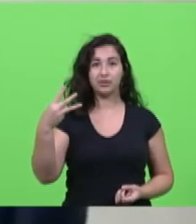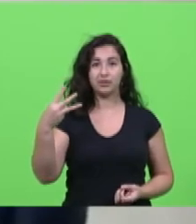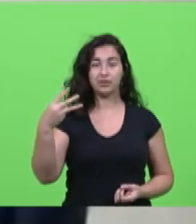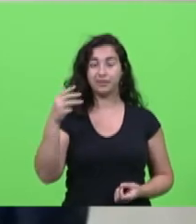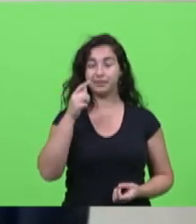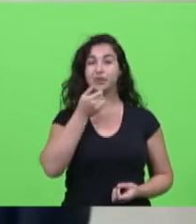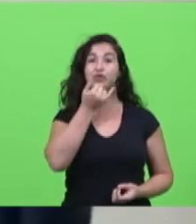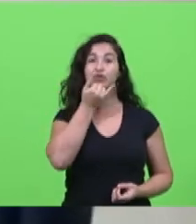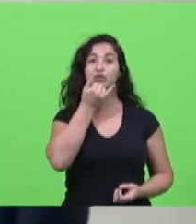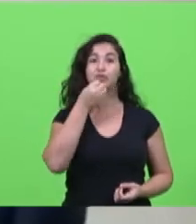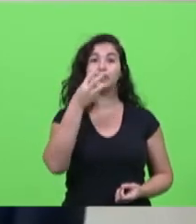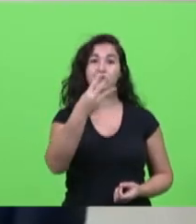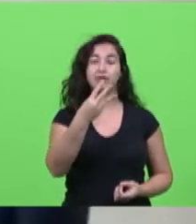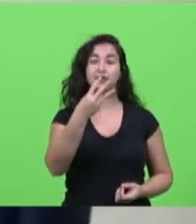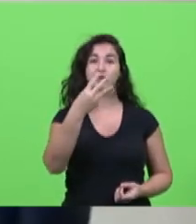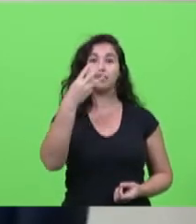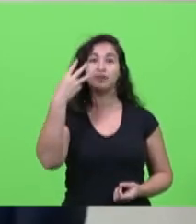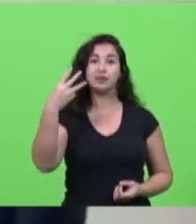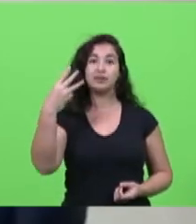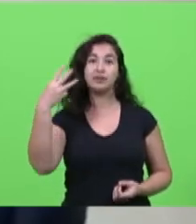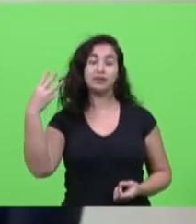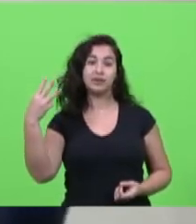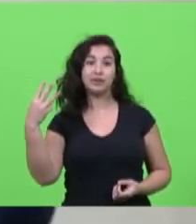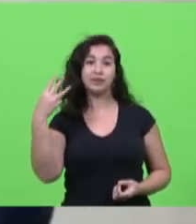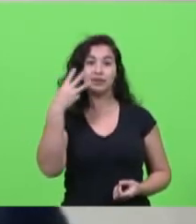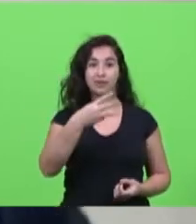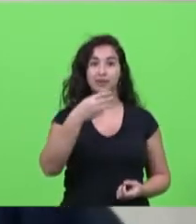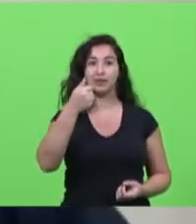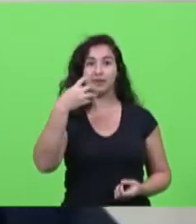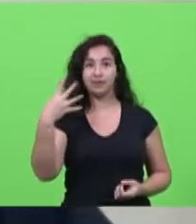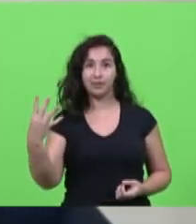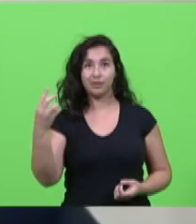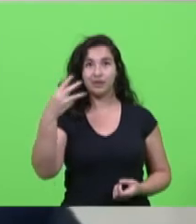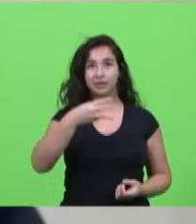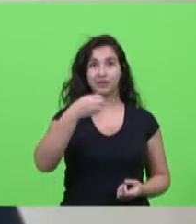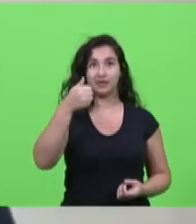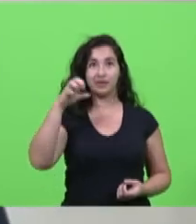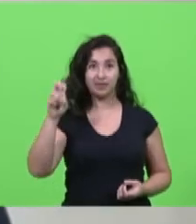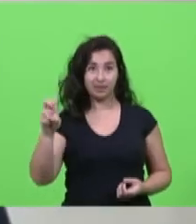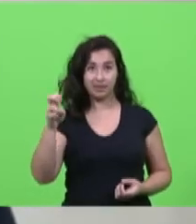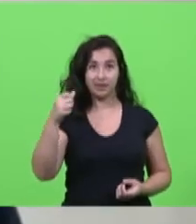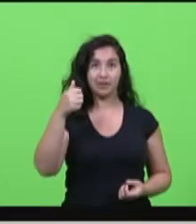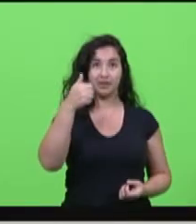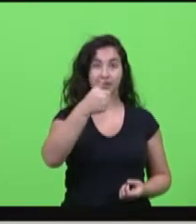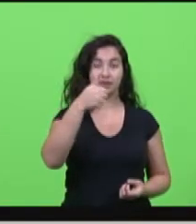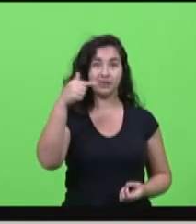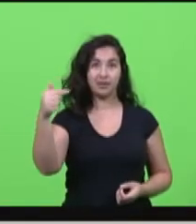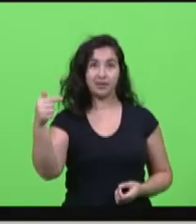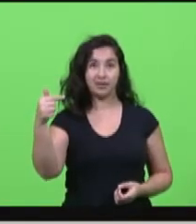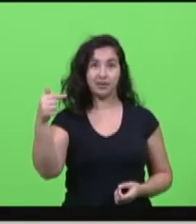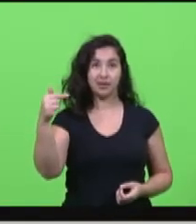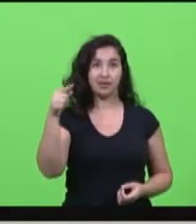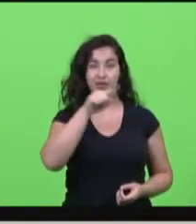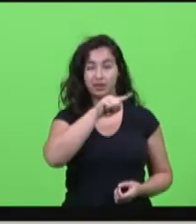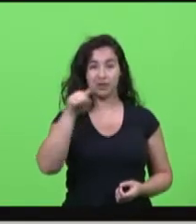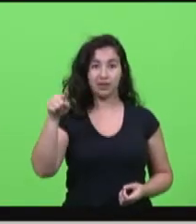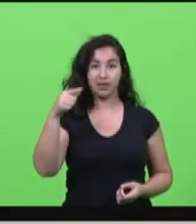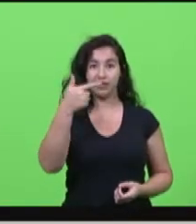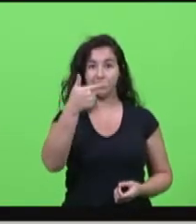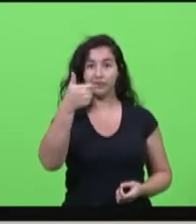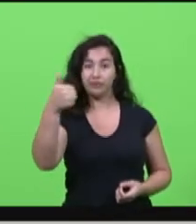313, 314, 315, 316, 317 a 321,